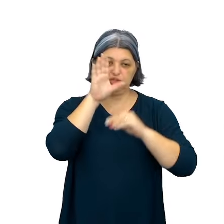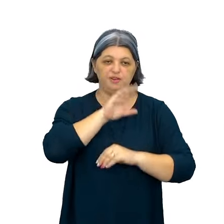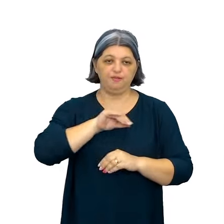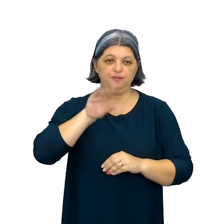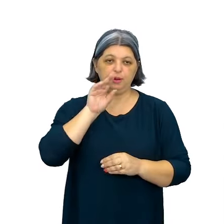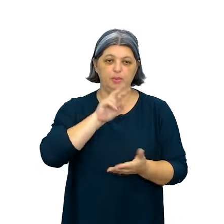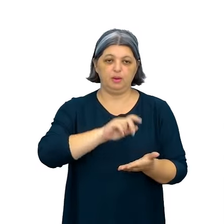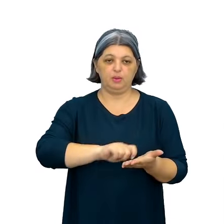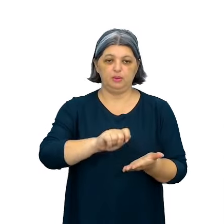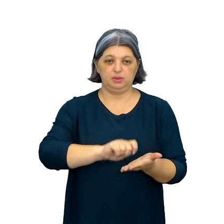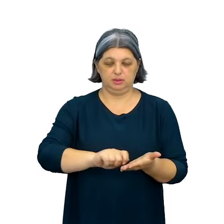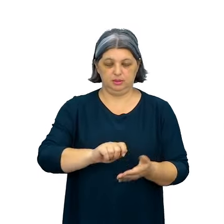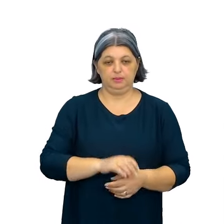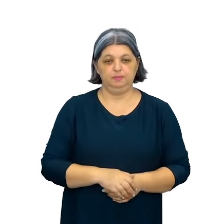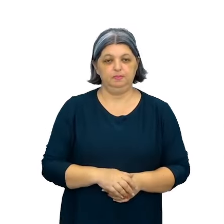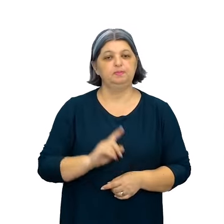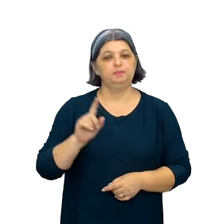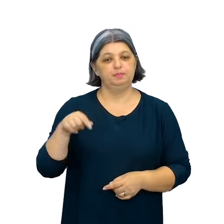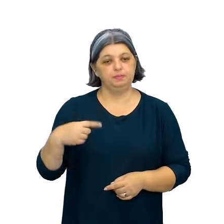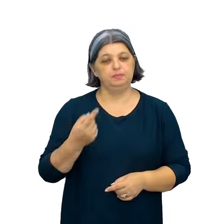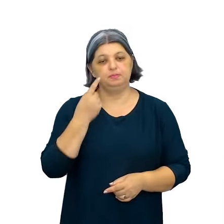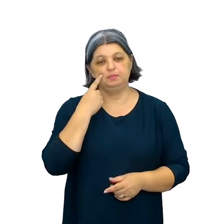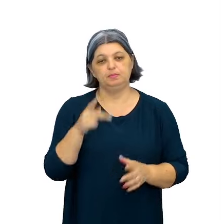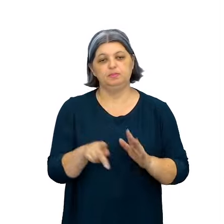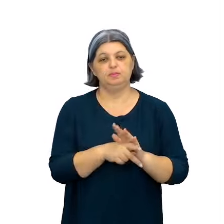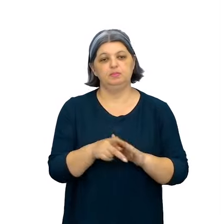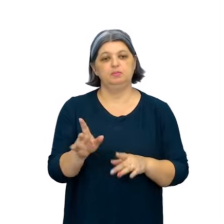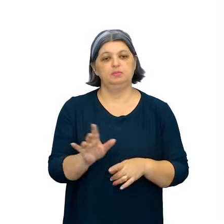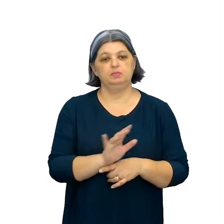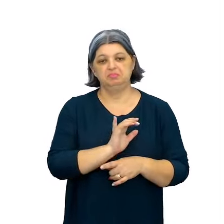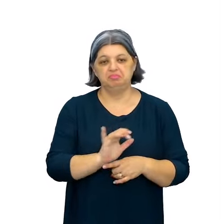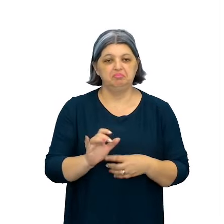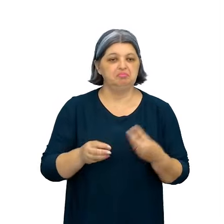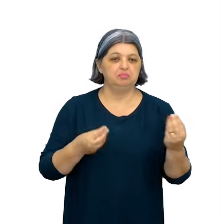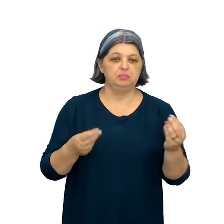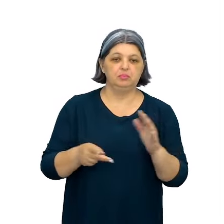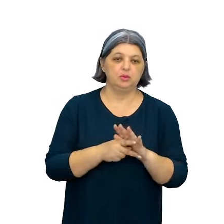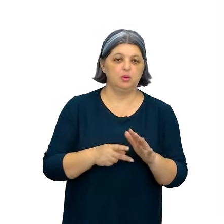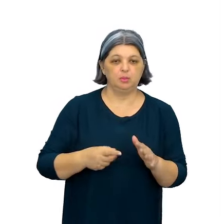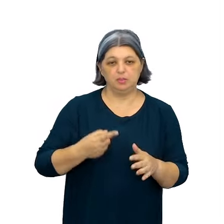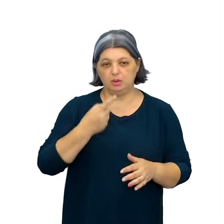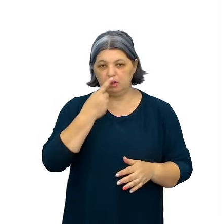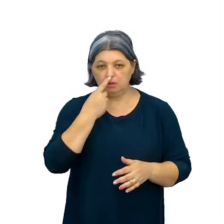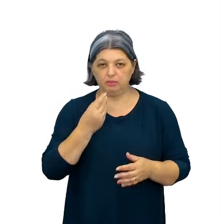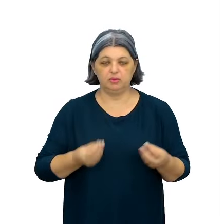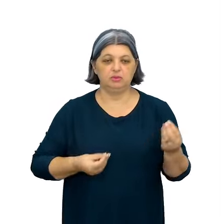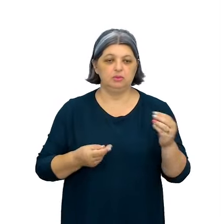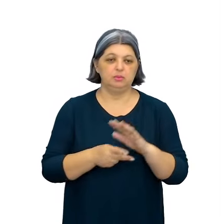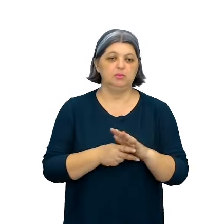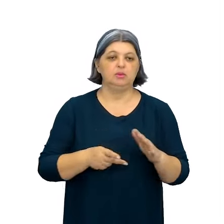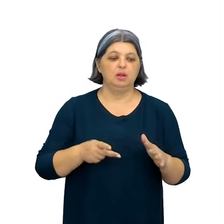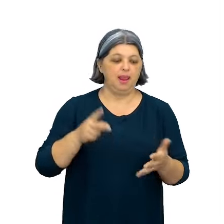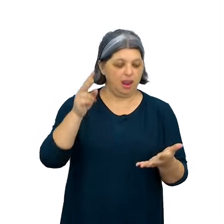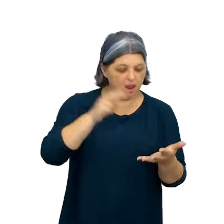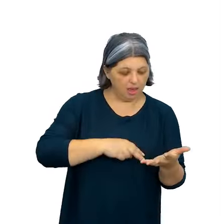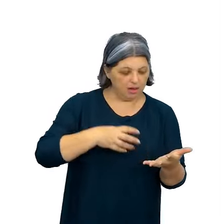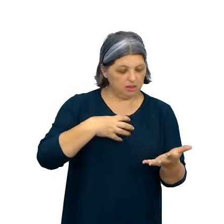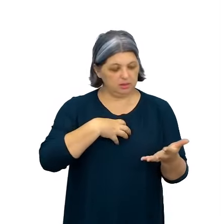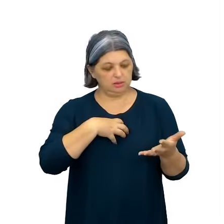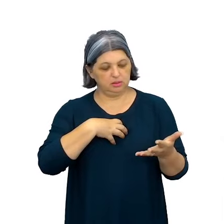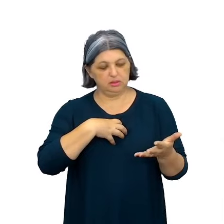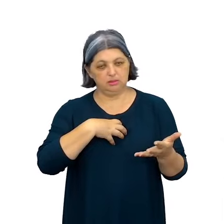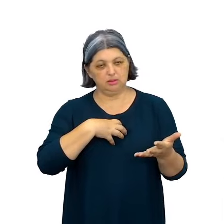Depois, vamos falar da elaboração de apreciações estéticas ou afetivas, isto é, no ato de ler, ou reagimos ao